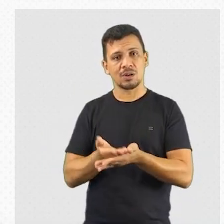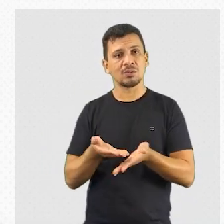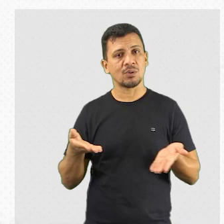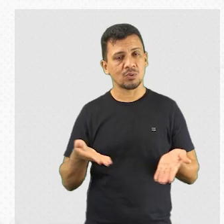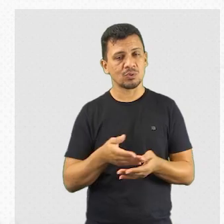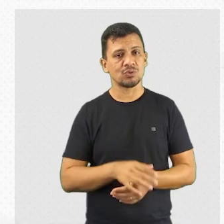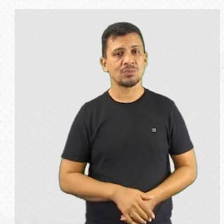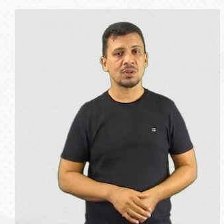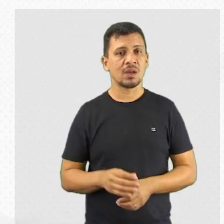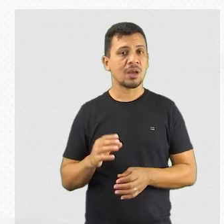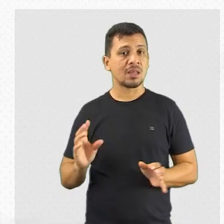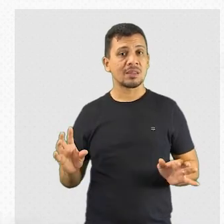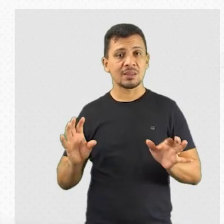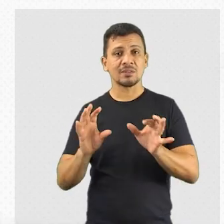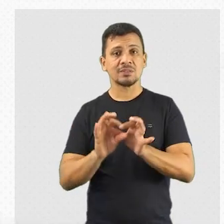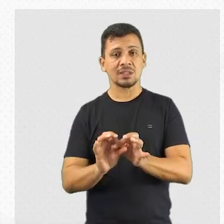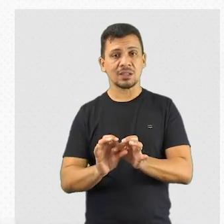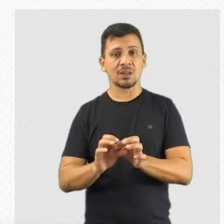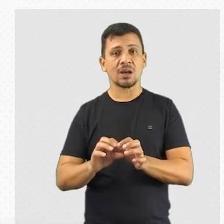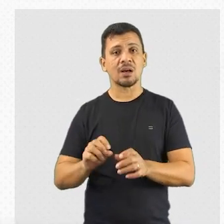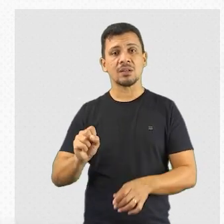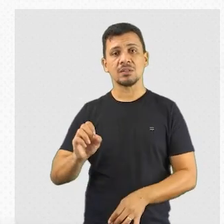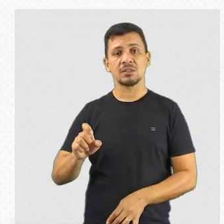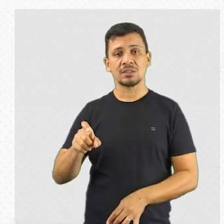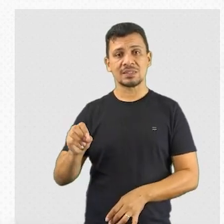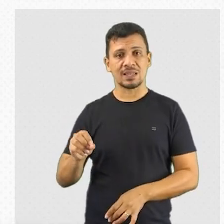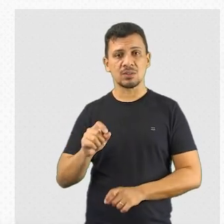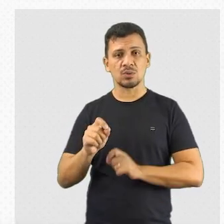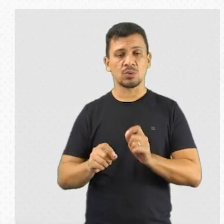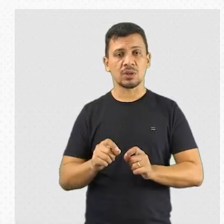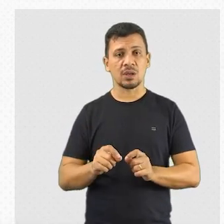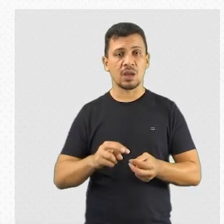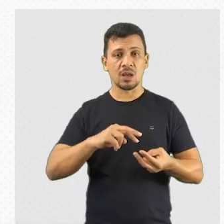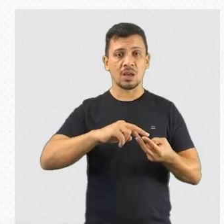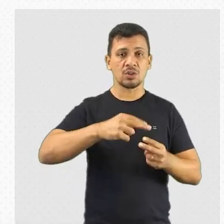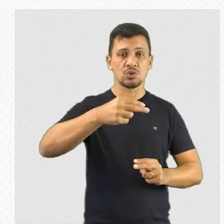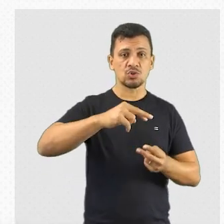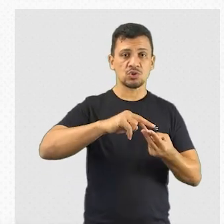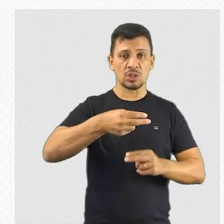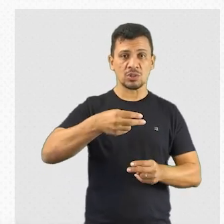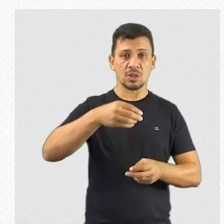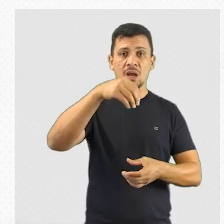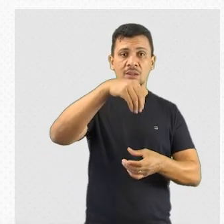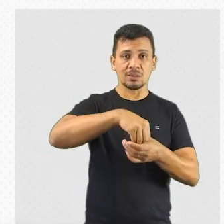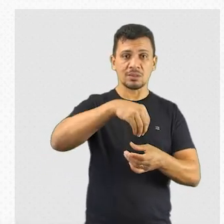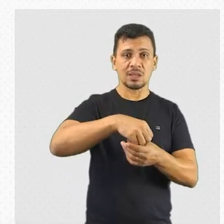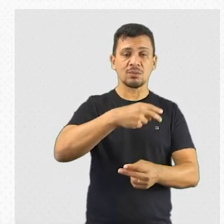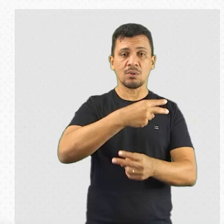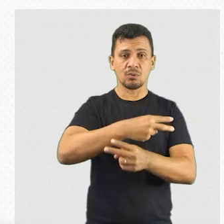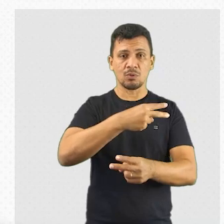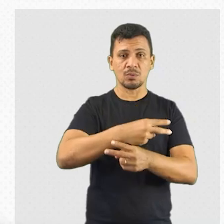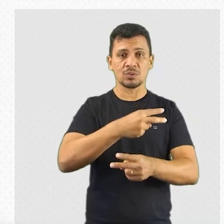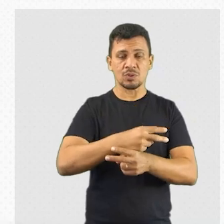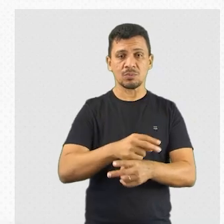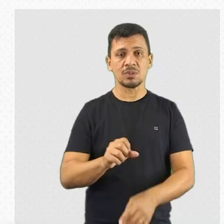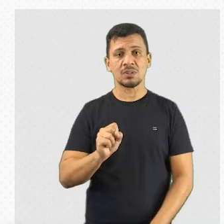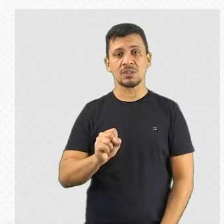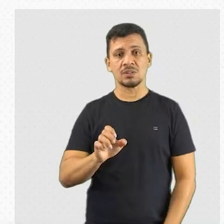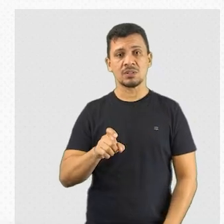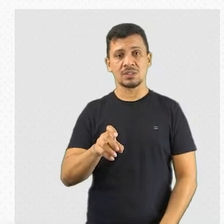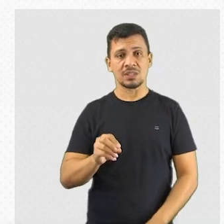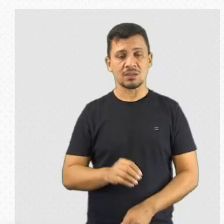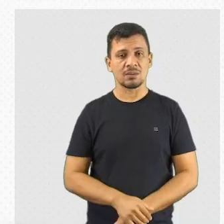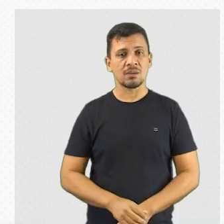a herança ligada ao sexo refere-se à transmissão desses genes localizados nos cromossomos sexuais. E esses genes, eles